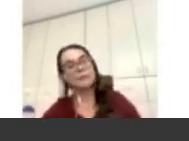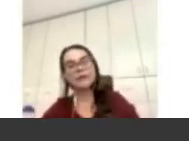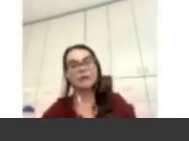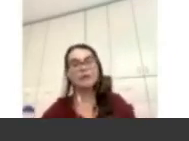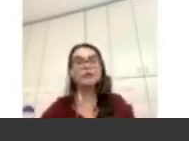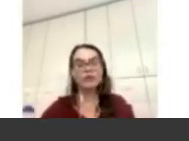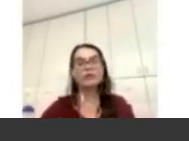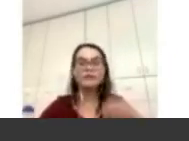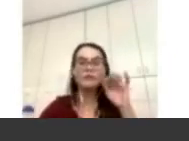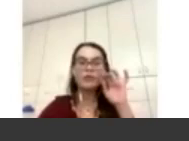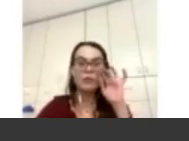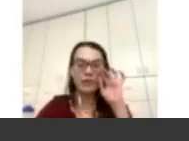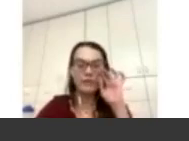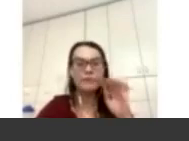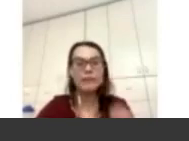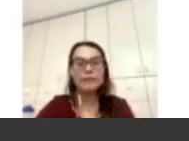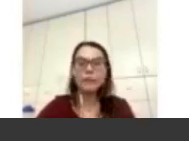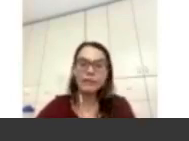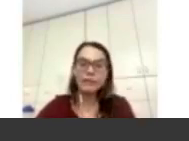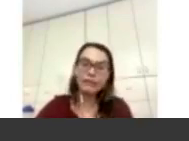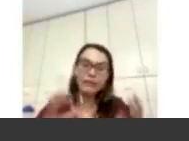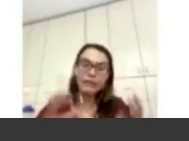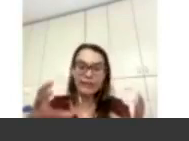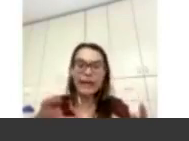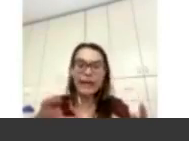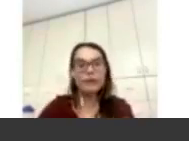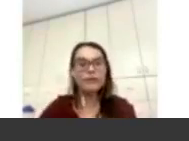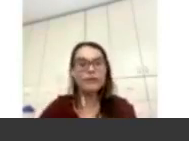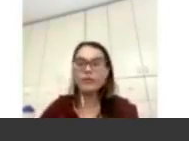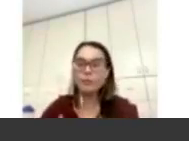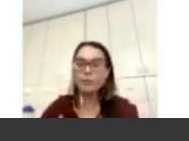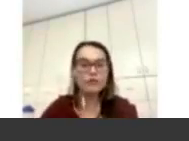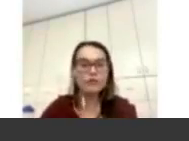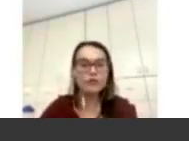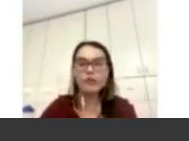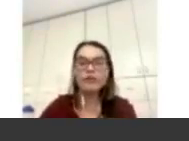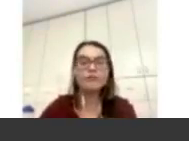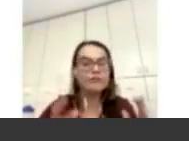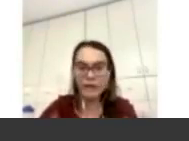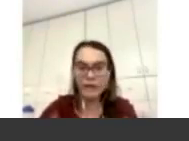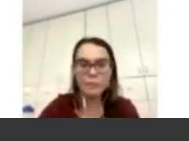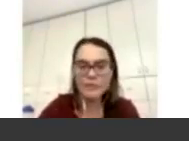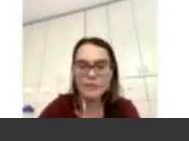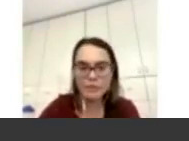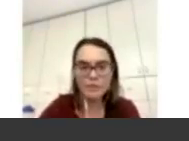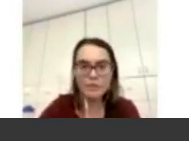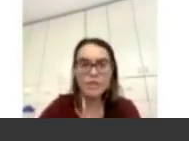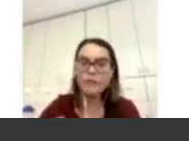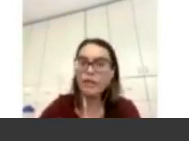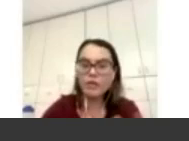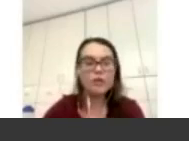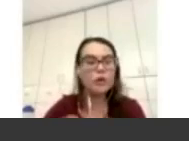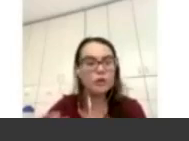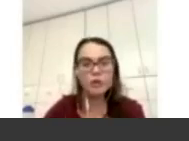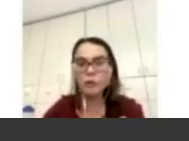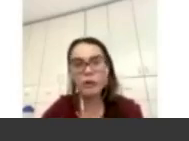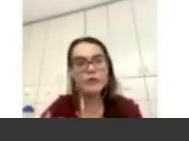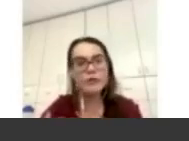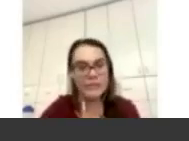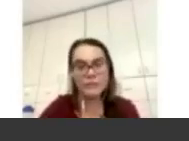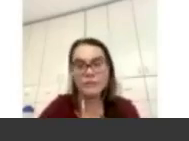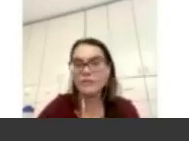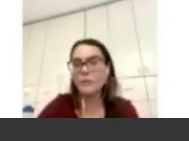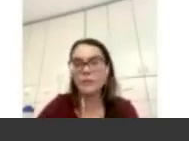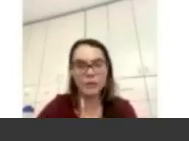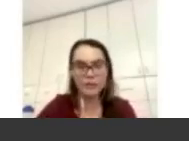é a primeira estrutura que nós temos disponíveis. Então, o guia ele foi desenhado para refletir o processo de condução na frente do paciente. Diferente de outros